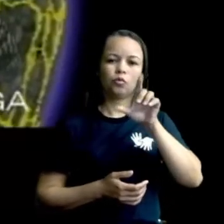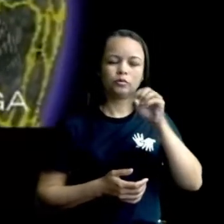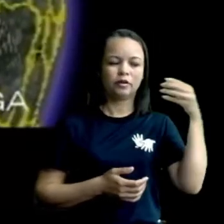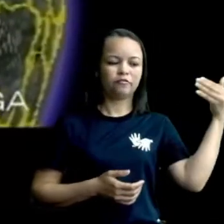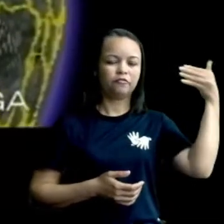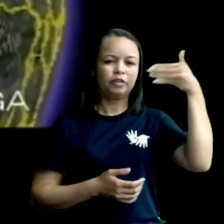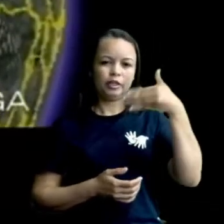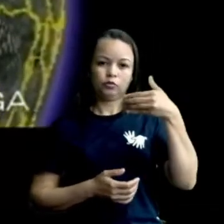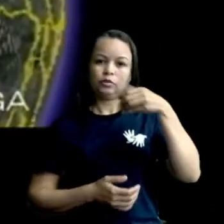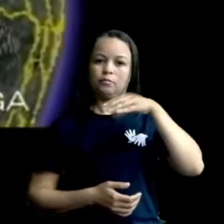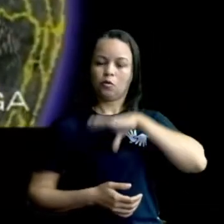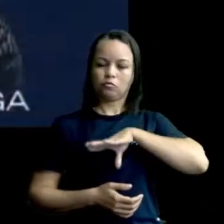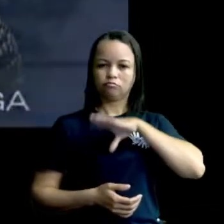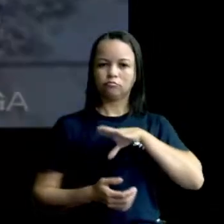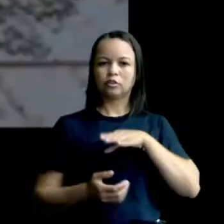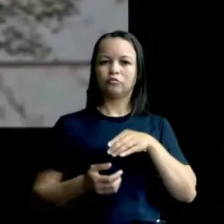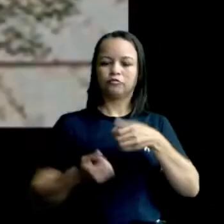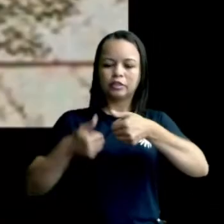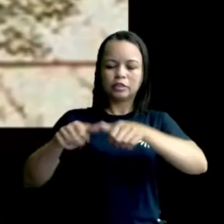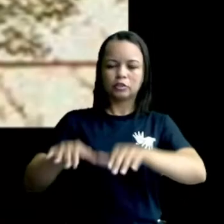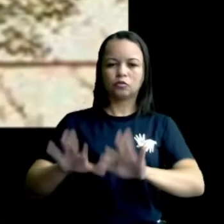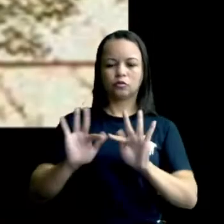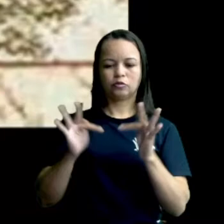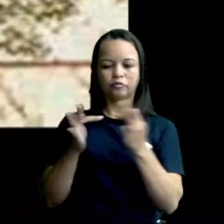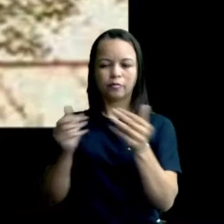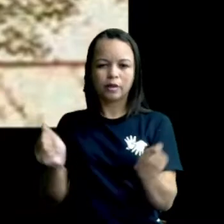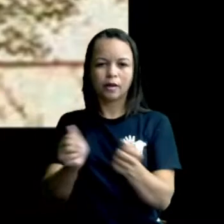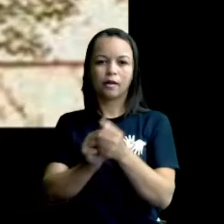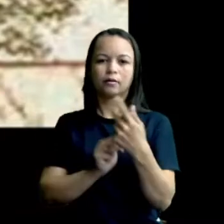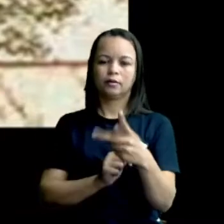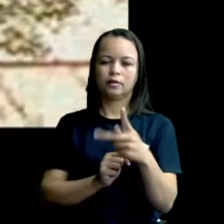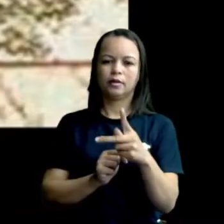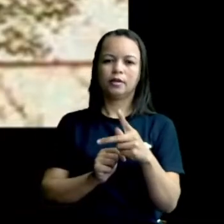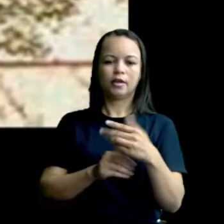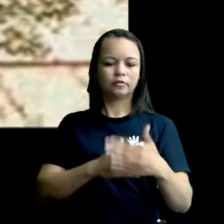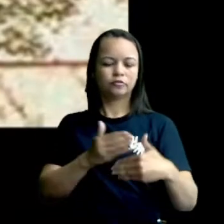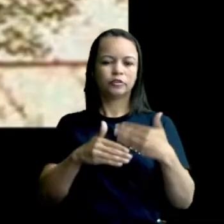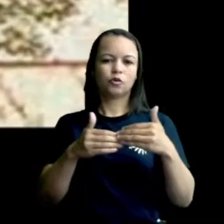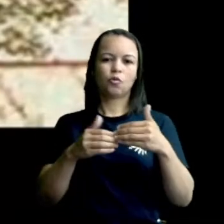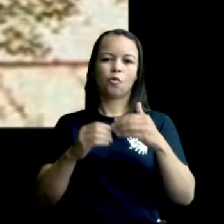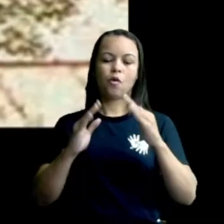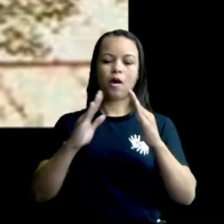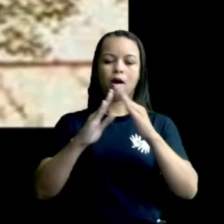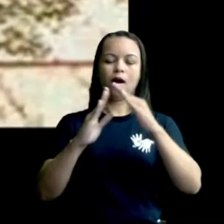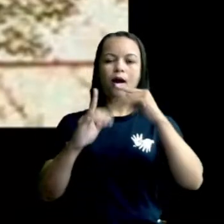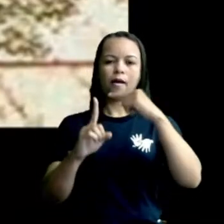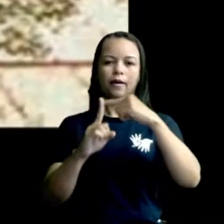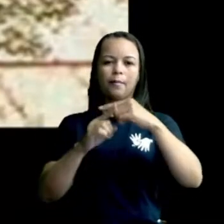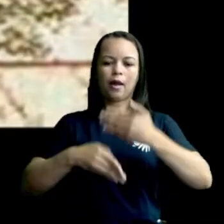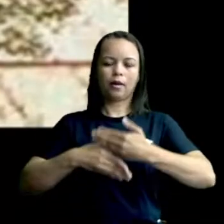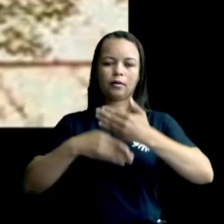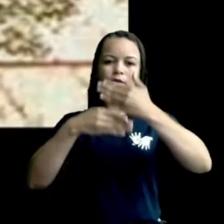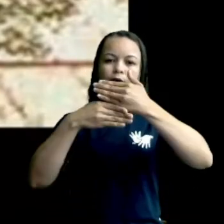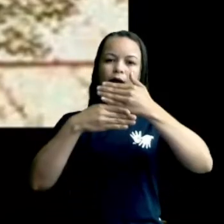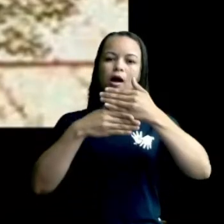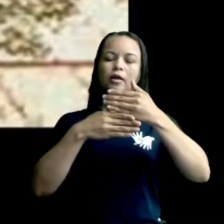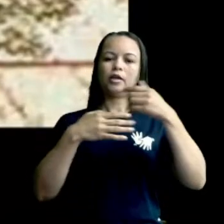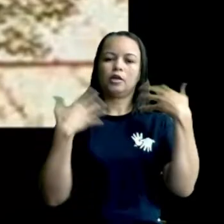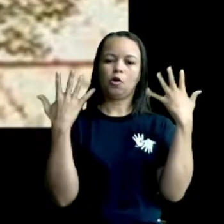Portugal, fixou residência com seus parentes aqui e edificou uma capela em homenagem a Santo Antão da